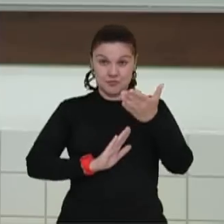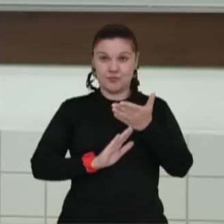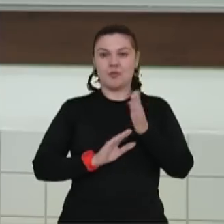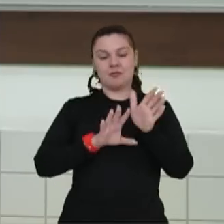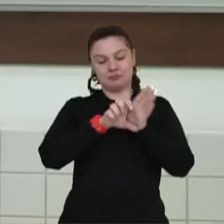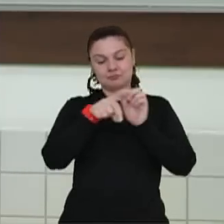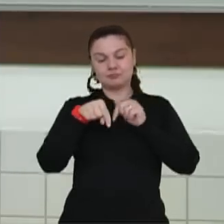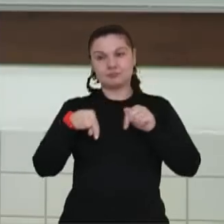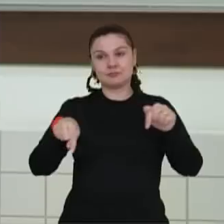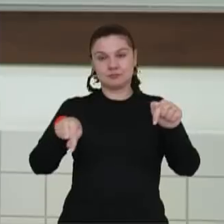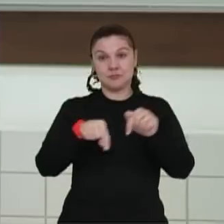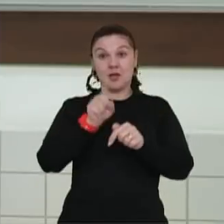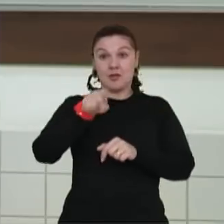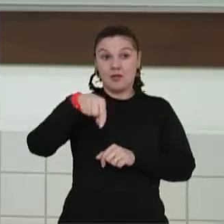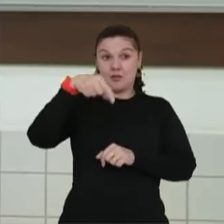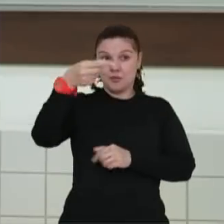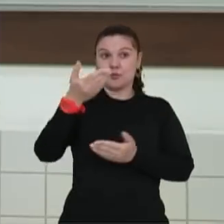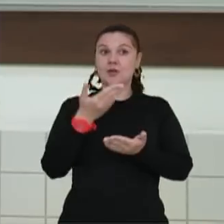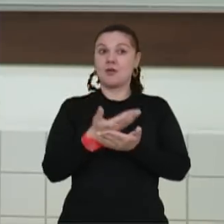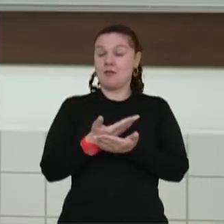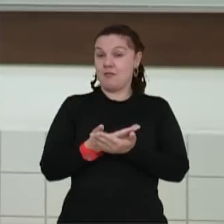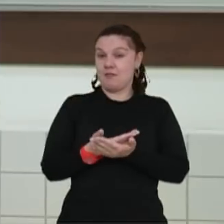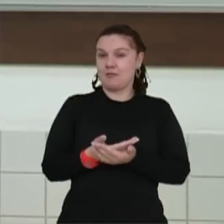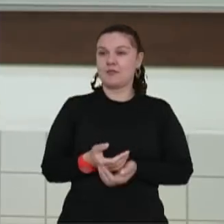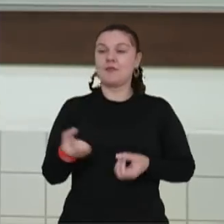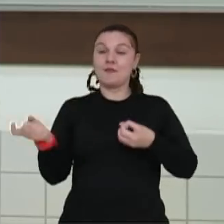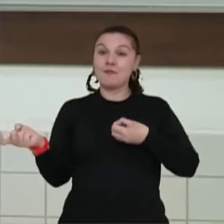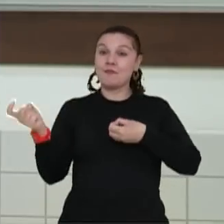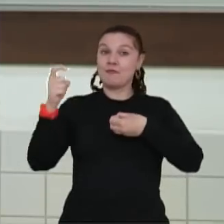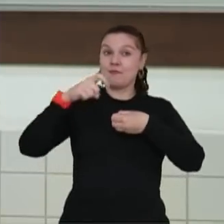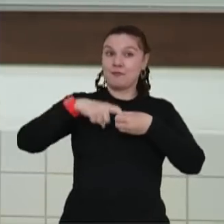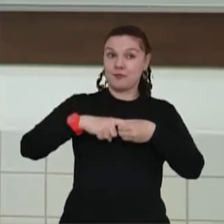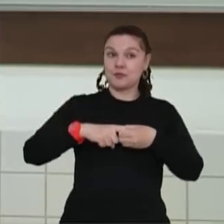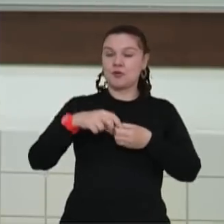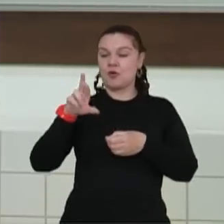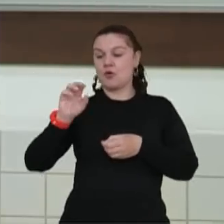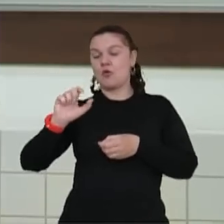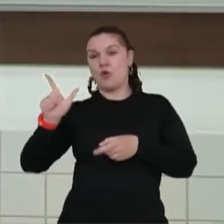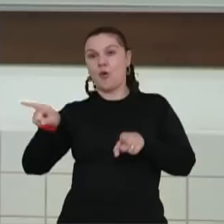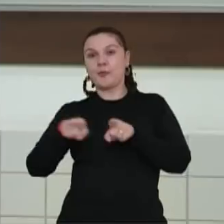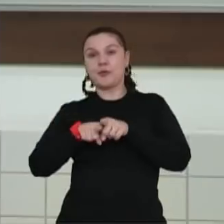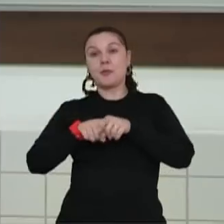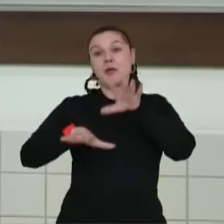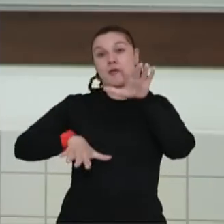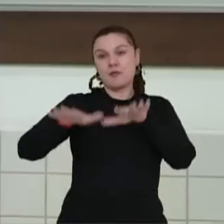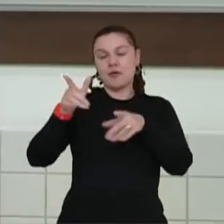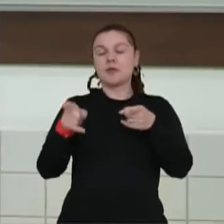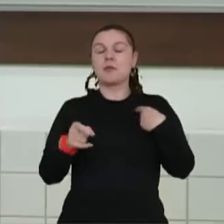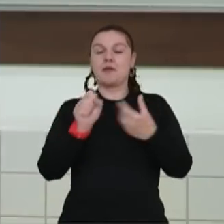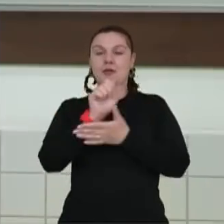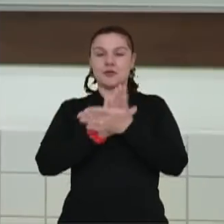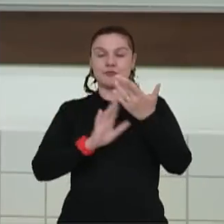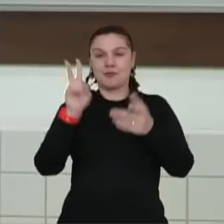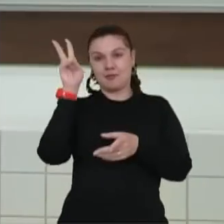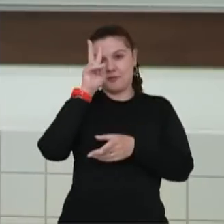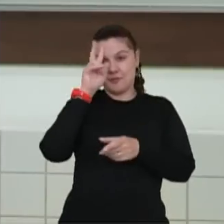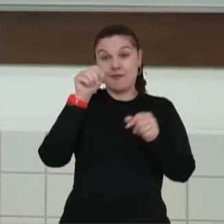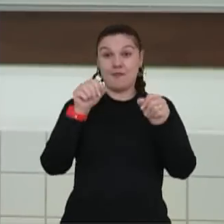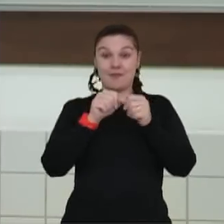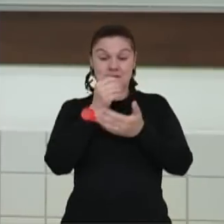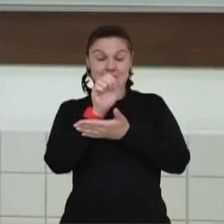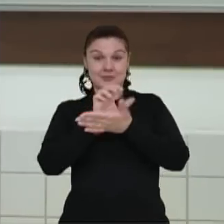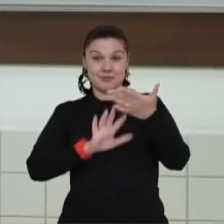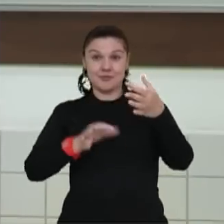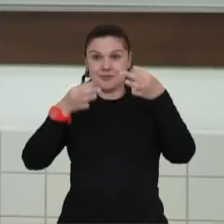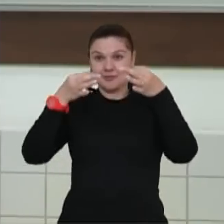Classroom, né? Na próxima aula, nós temos retomada de rol e frequência e exercícios de revisão. Faça as atividades